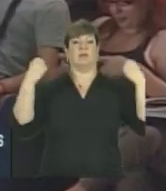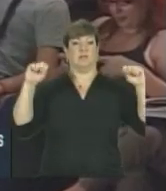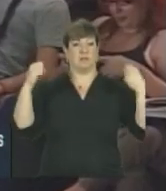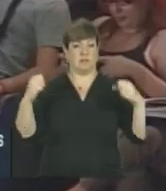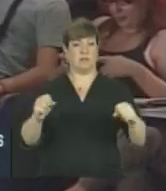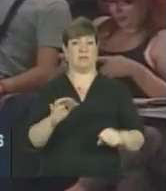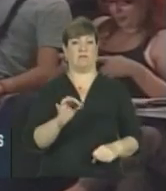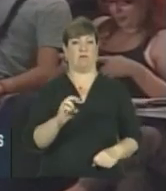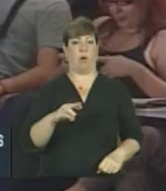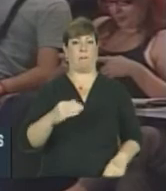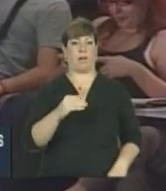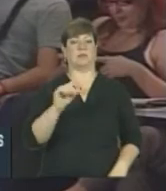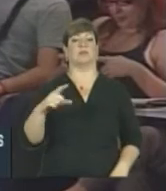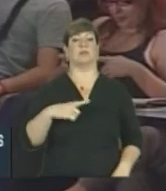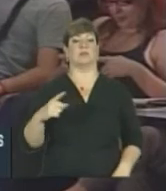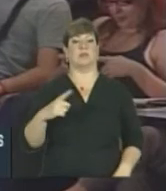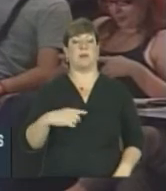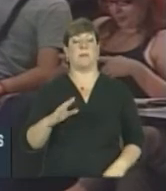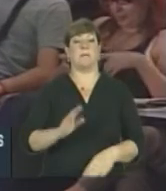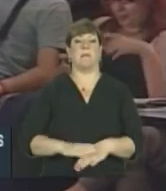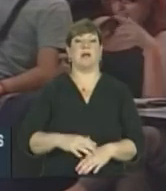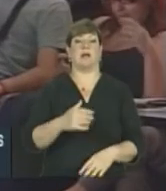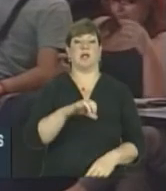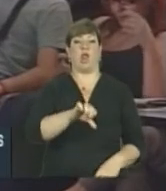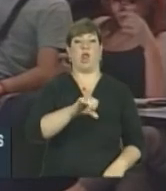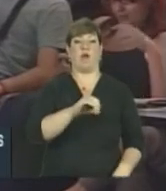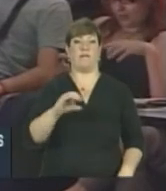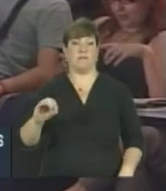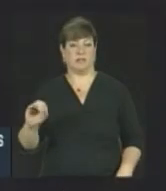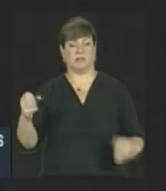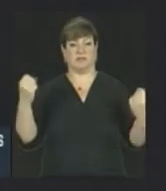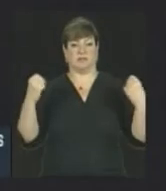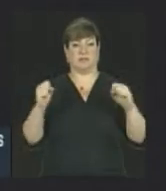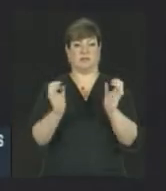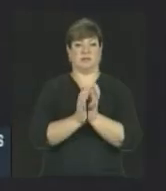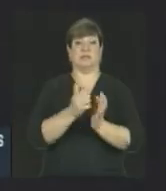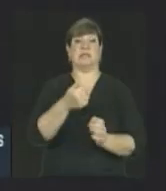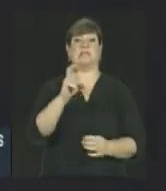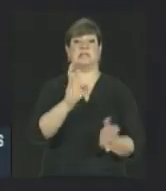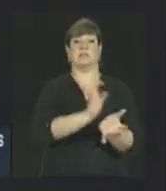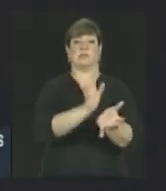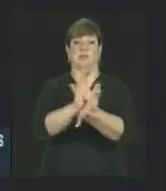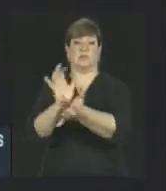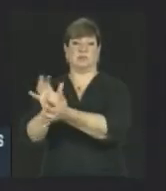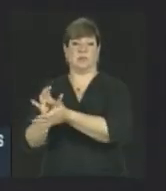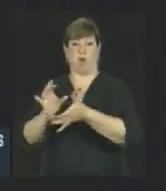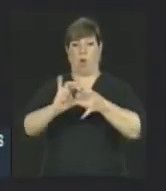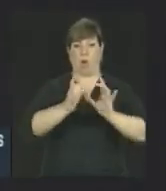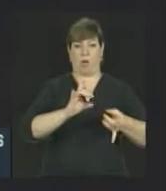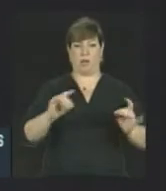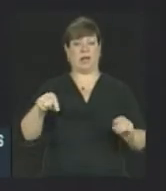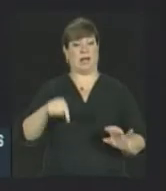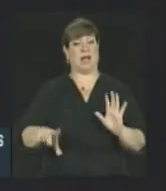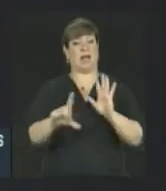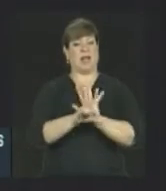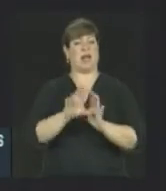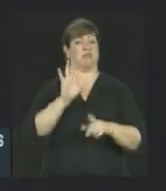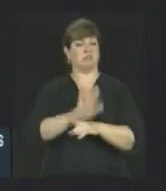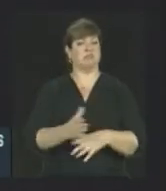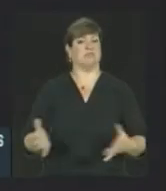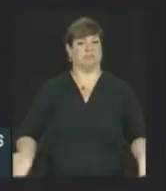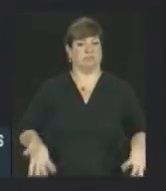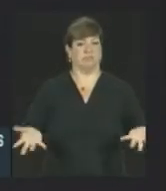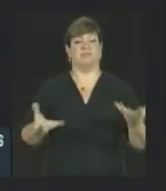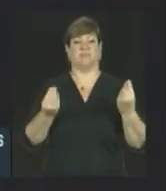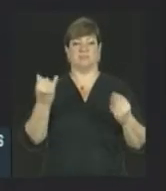formação e alto rendimento para mais de 900 atletas em 15 modalidades olímpicas. Essa lei é um incentivo